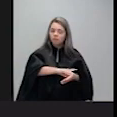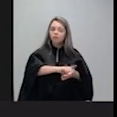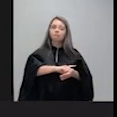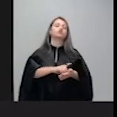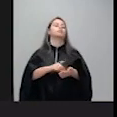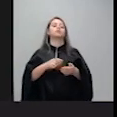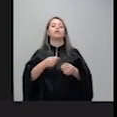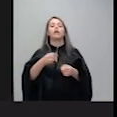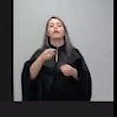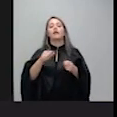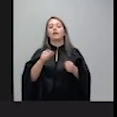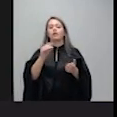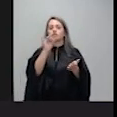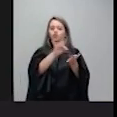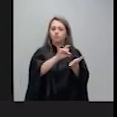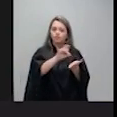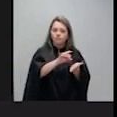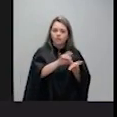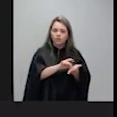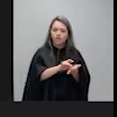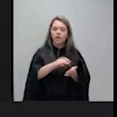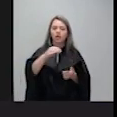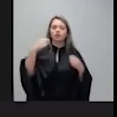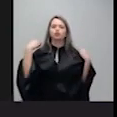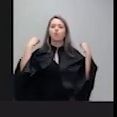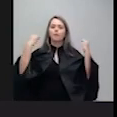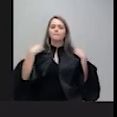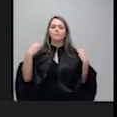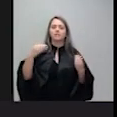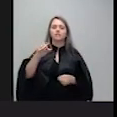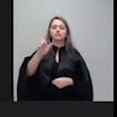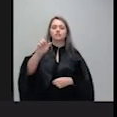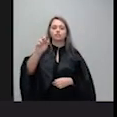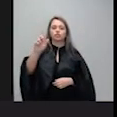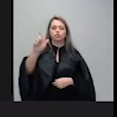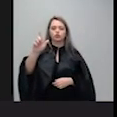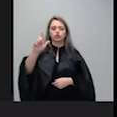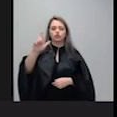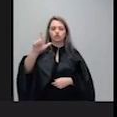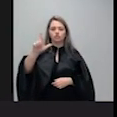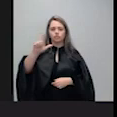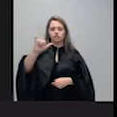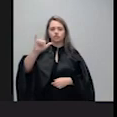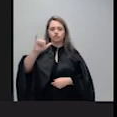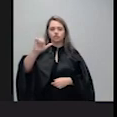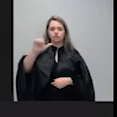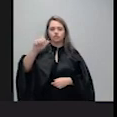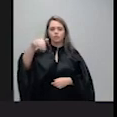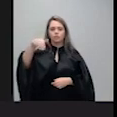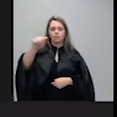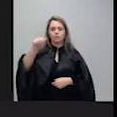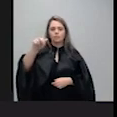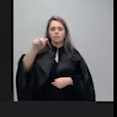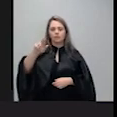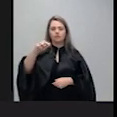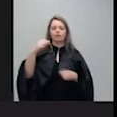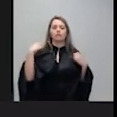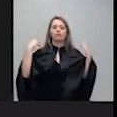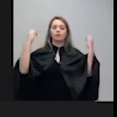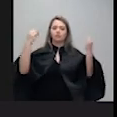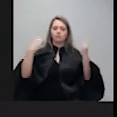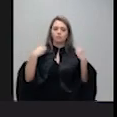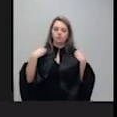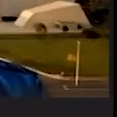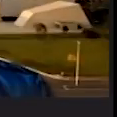do relator do recurso no stj ministro moura ribeiro o tratado o internacional se refere apenas aos